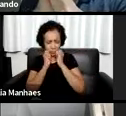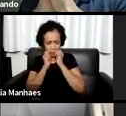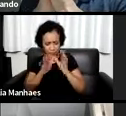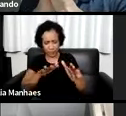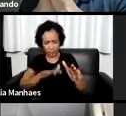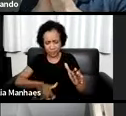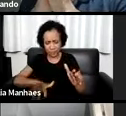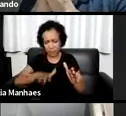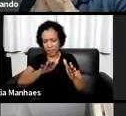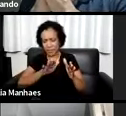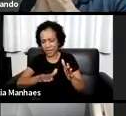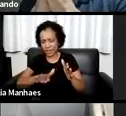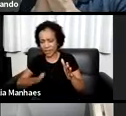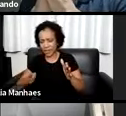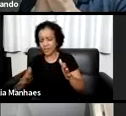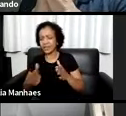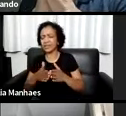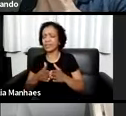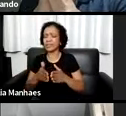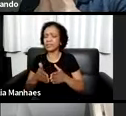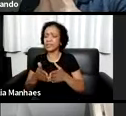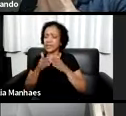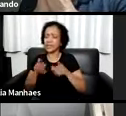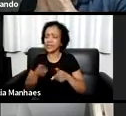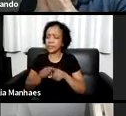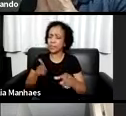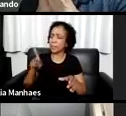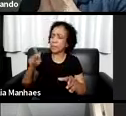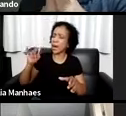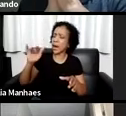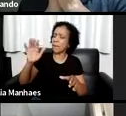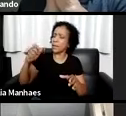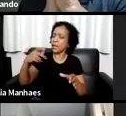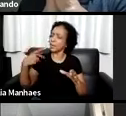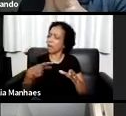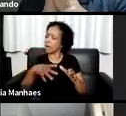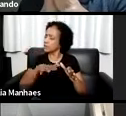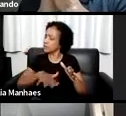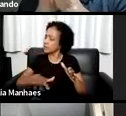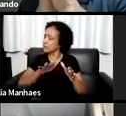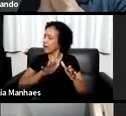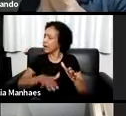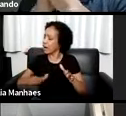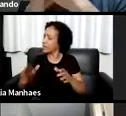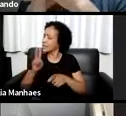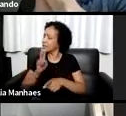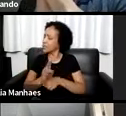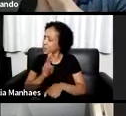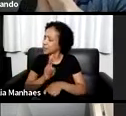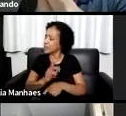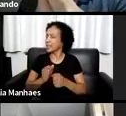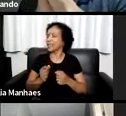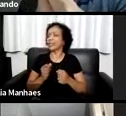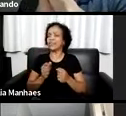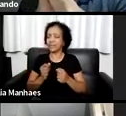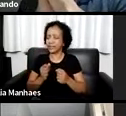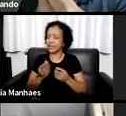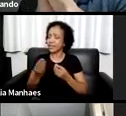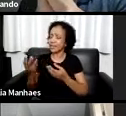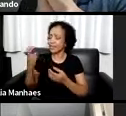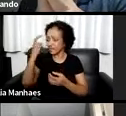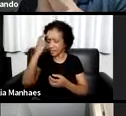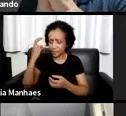neste mesmo momento, Pai, peço também pelos seus pais, pelas suas mães, pelos seus responsáveis, pelos seus professores. Deus amado, em